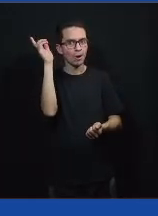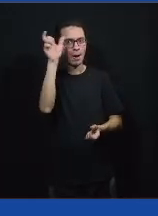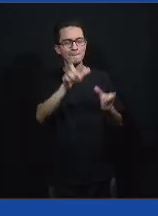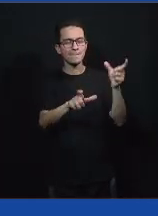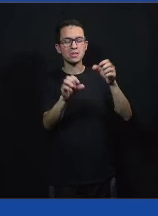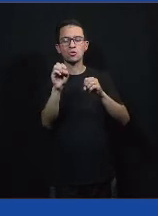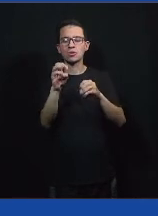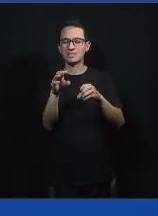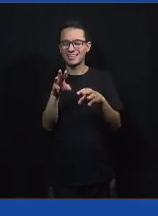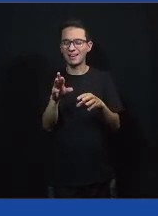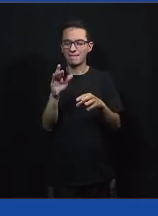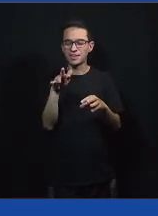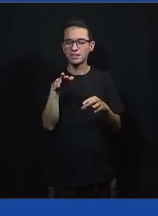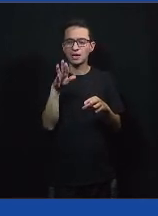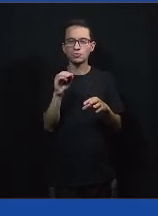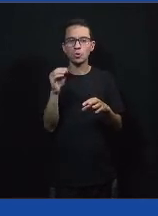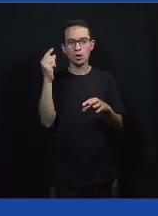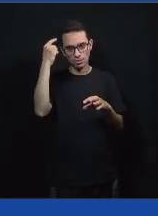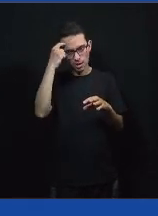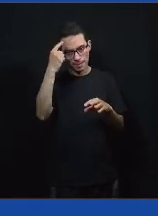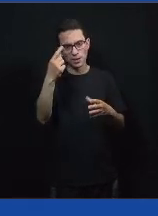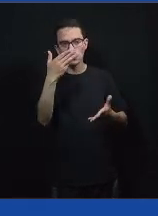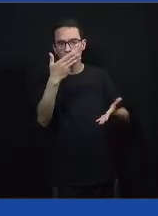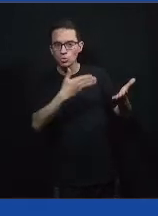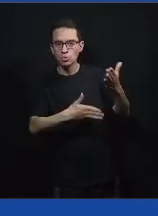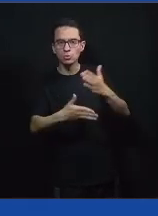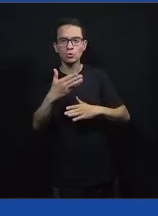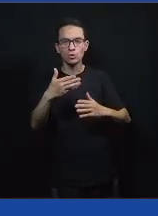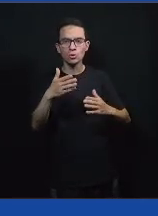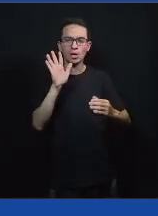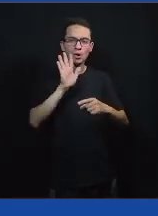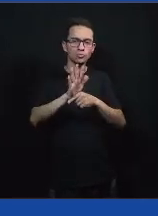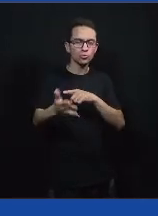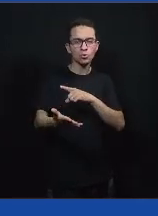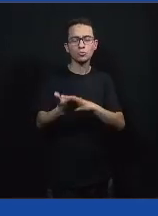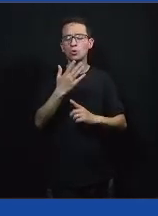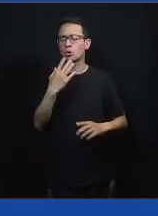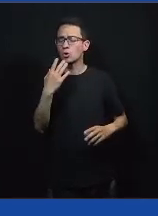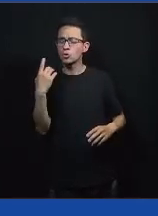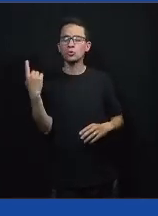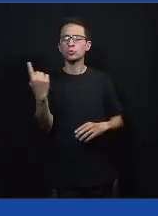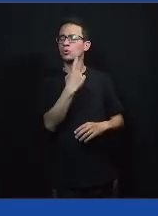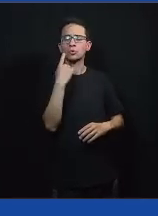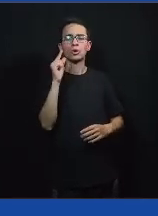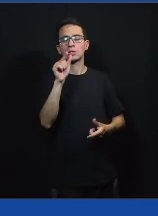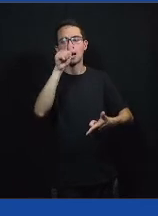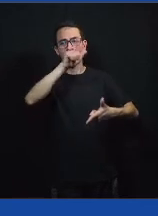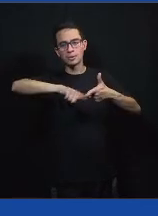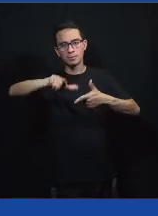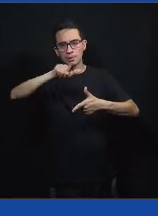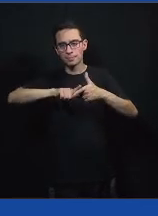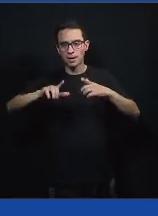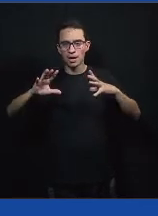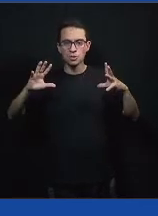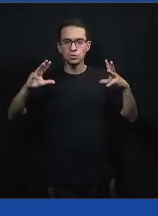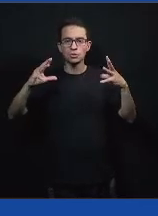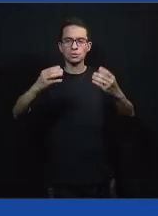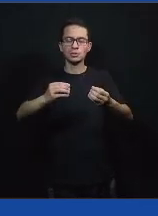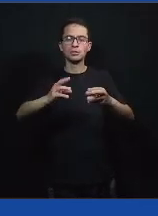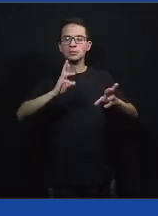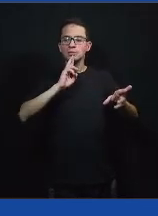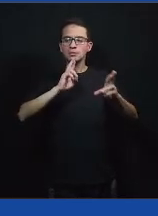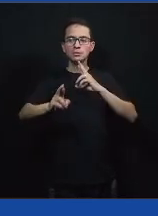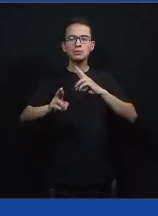Fernando do pop da Laís a Laila a gente ajudou ele a repente a esses problemas da cidade a pensar soluções